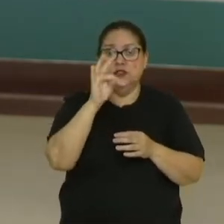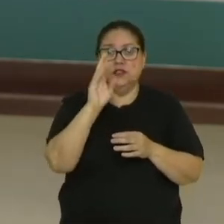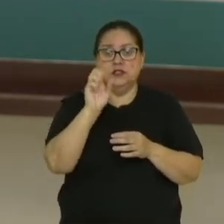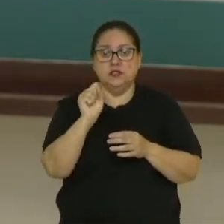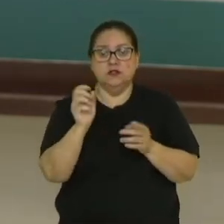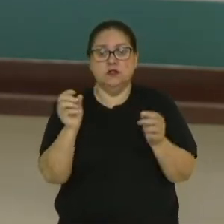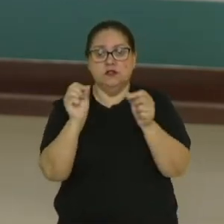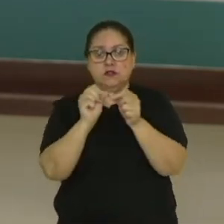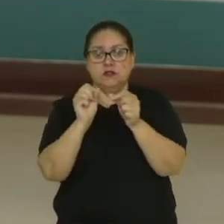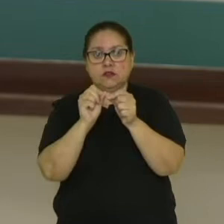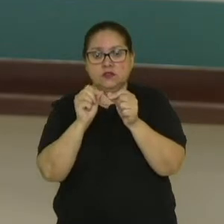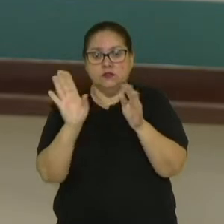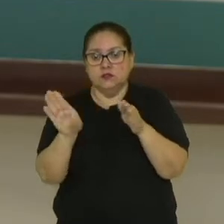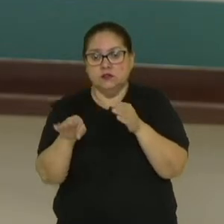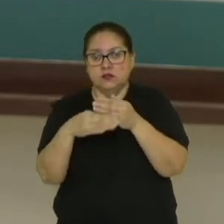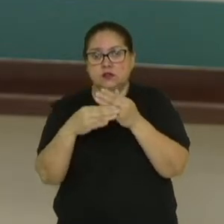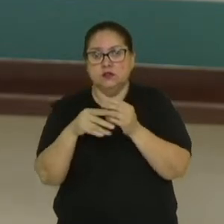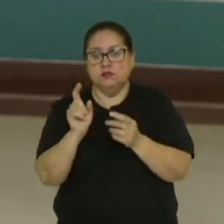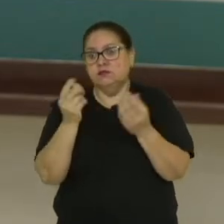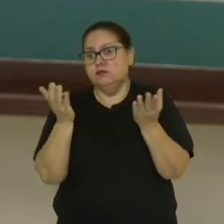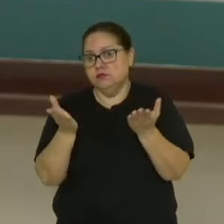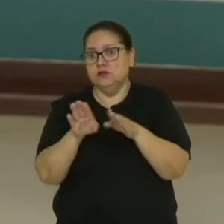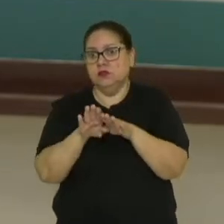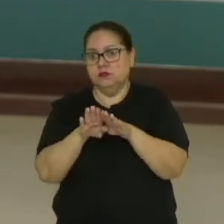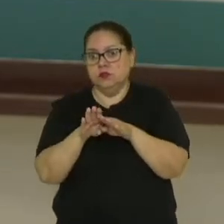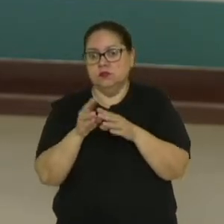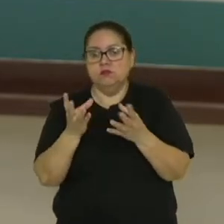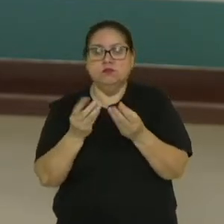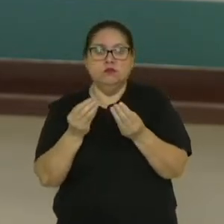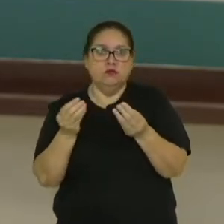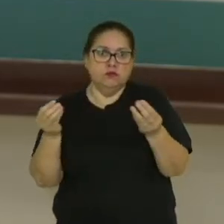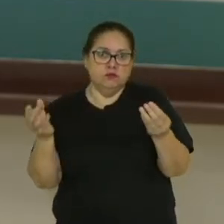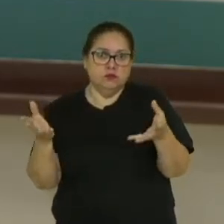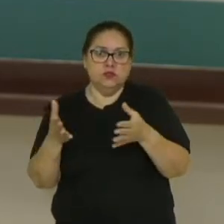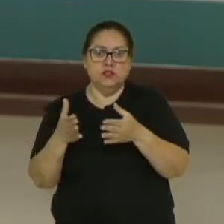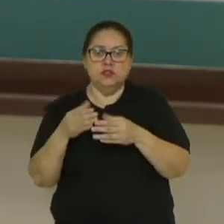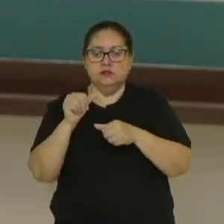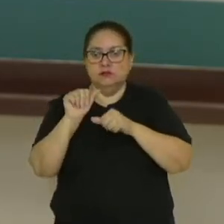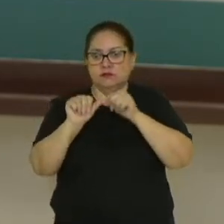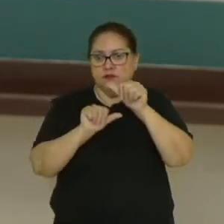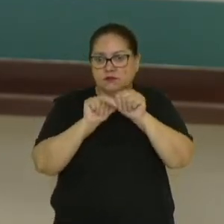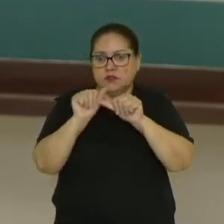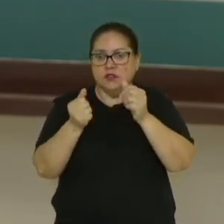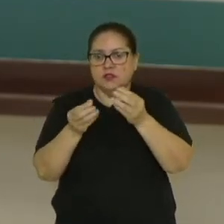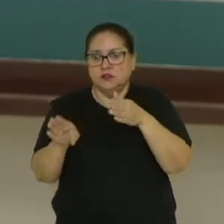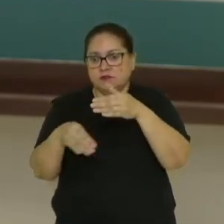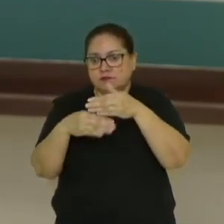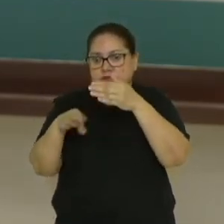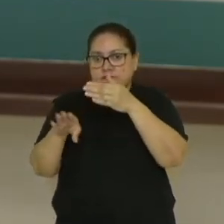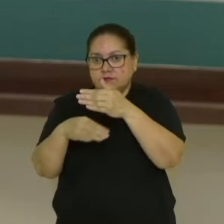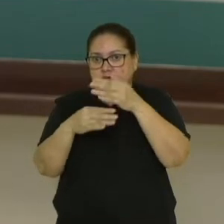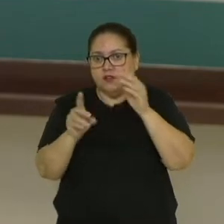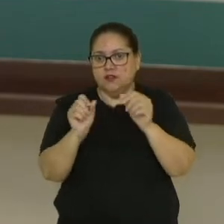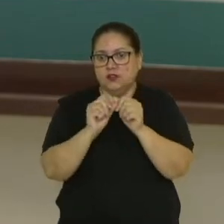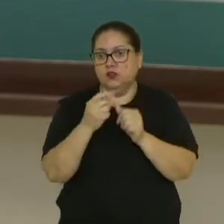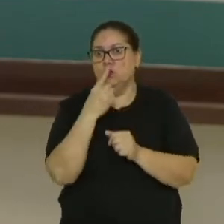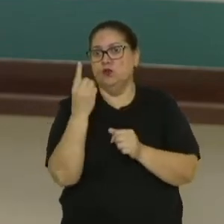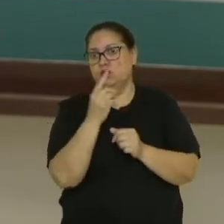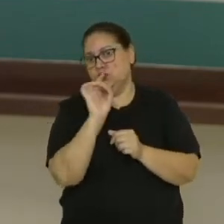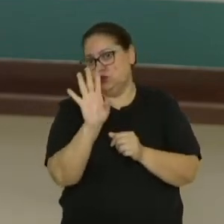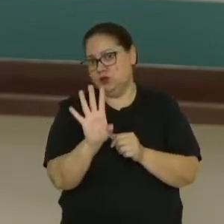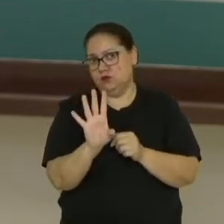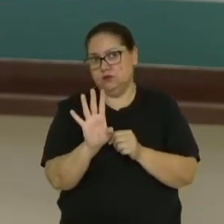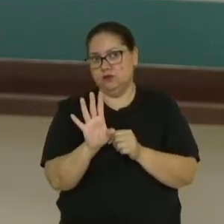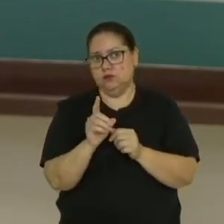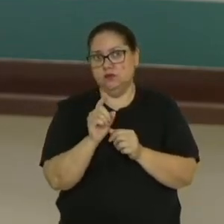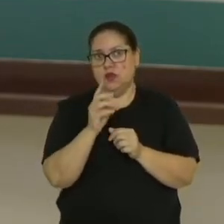formação, a adição ali. E de certa forma a gente tem um monte de reagentes que vão se sintetizar formando um único produto. Então a